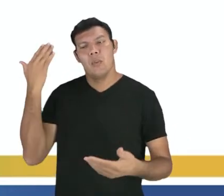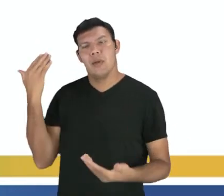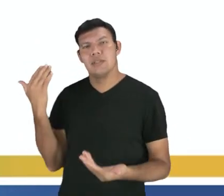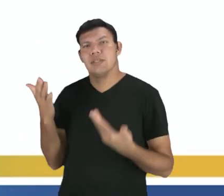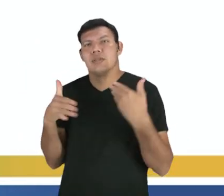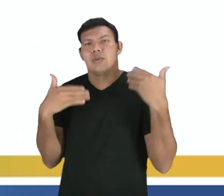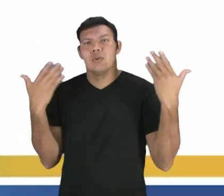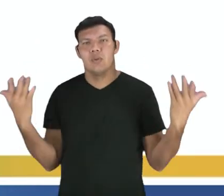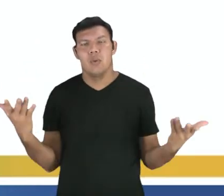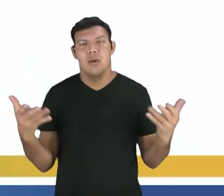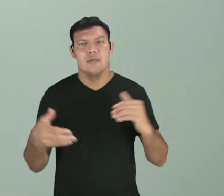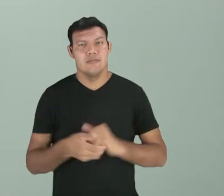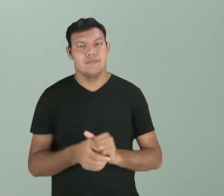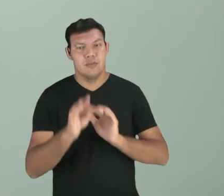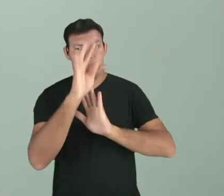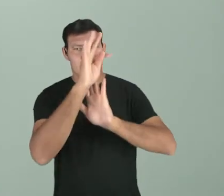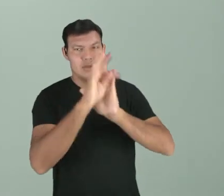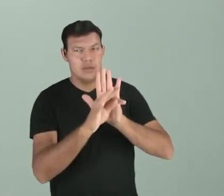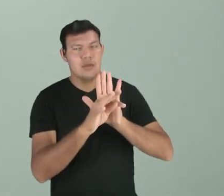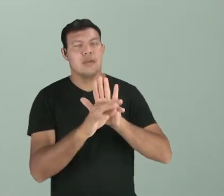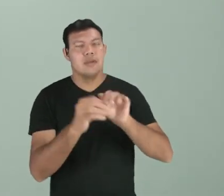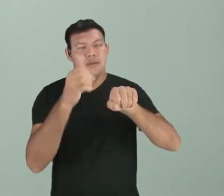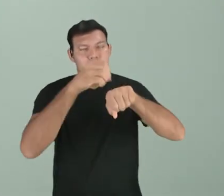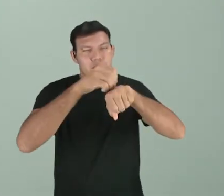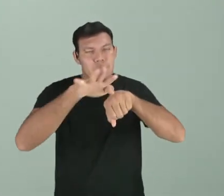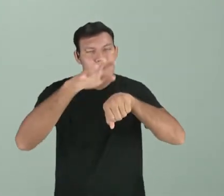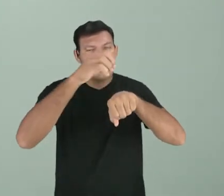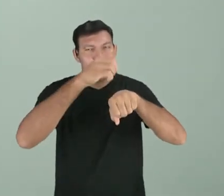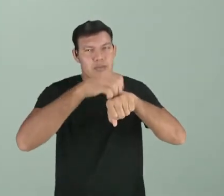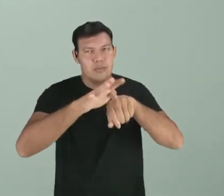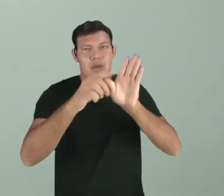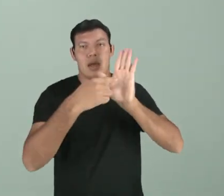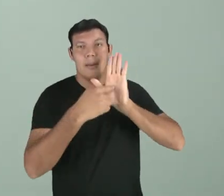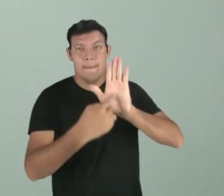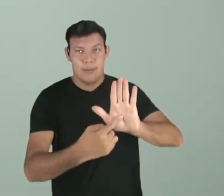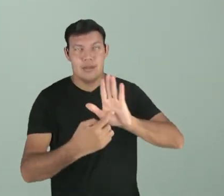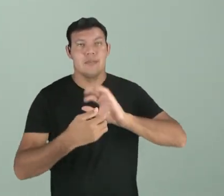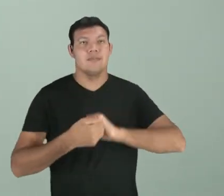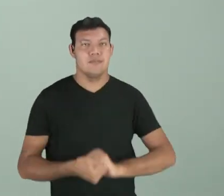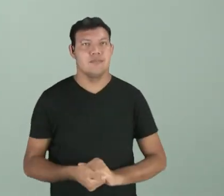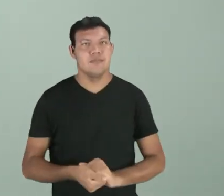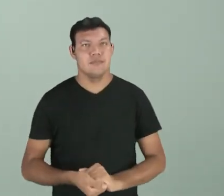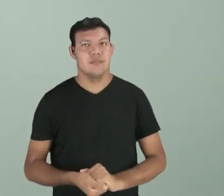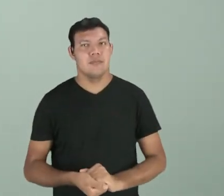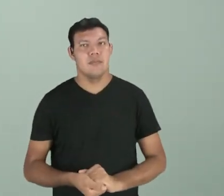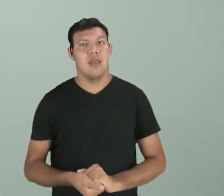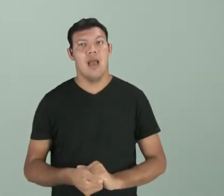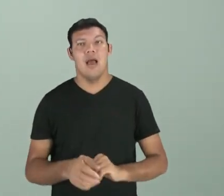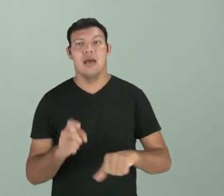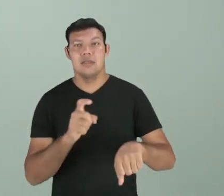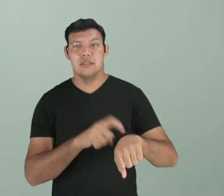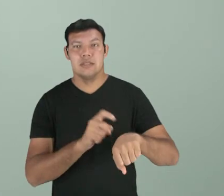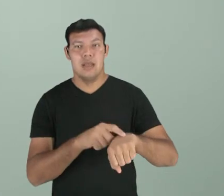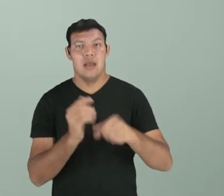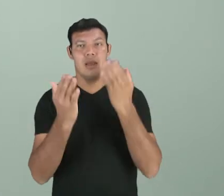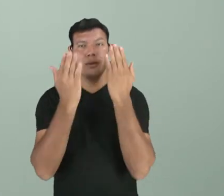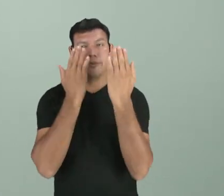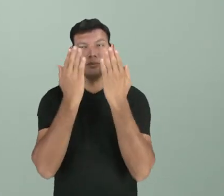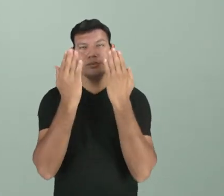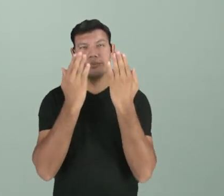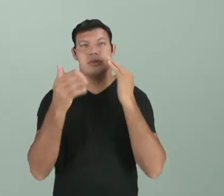passava ele vai te dar o texto ele vai te dar indícios né Desse tempo já o psicológico gente